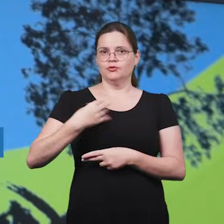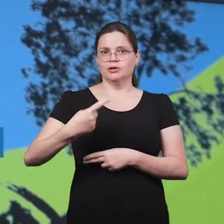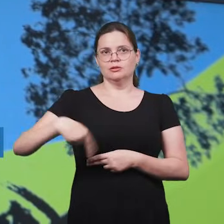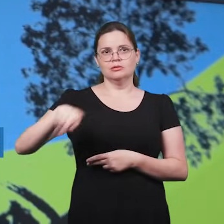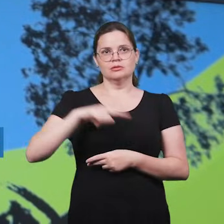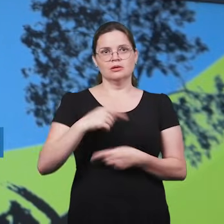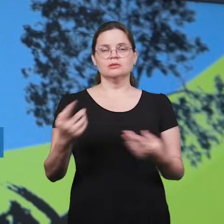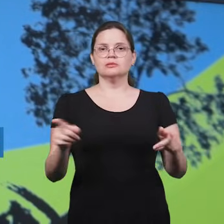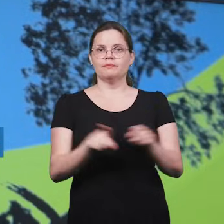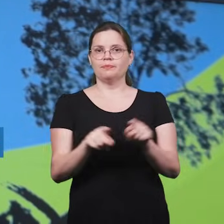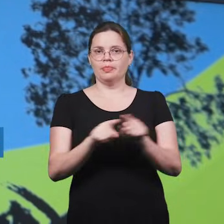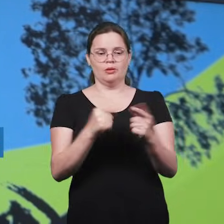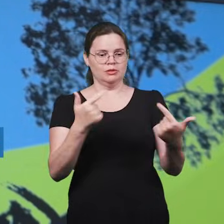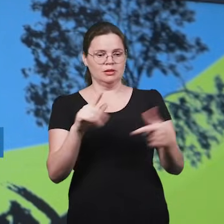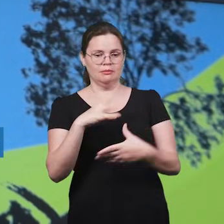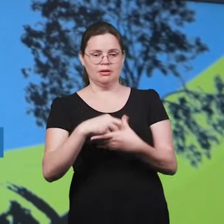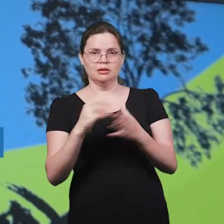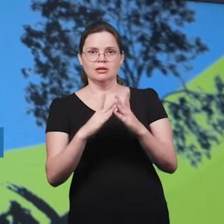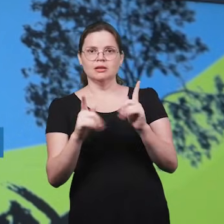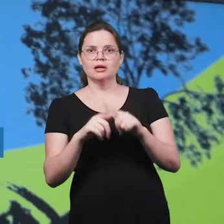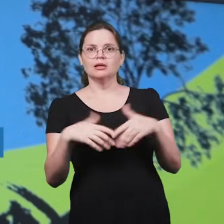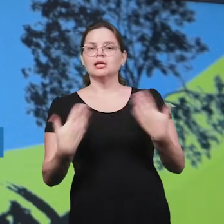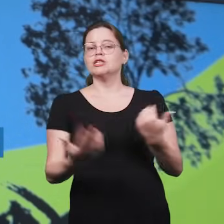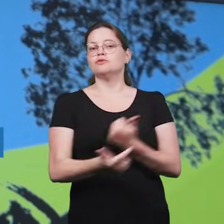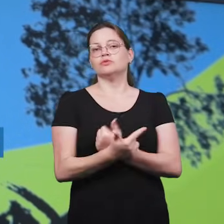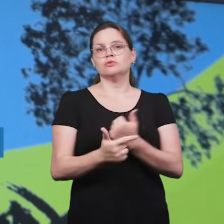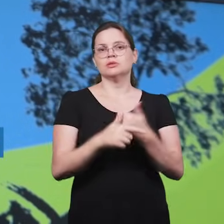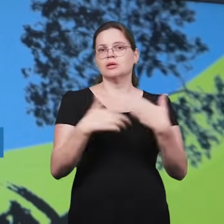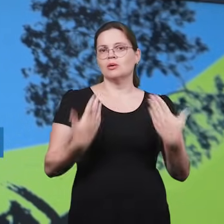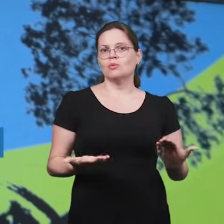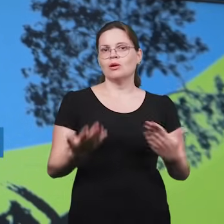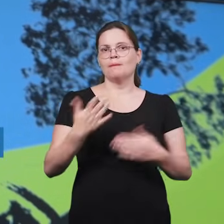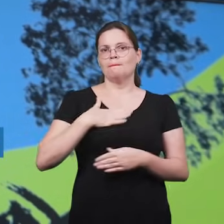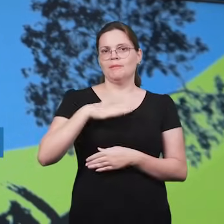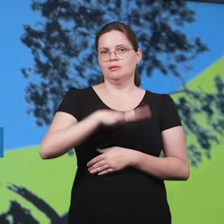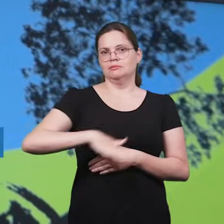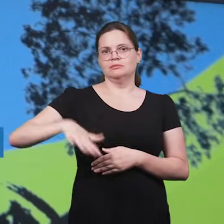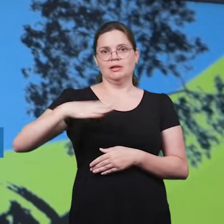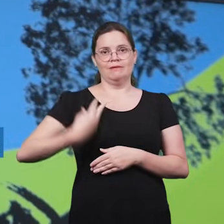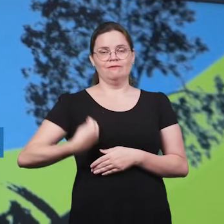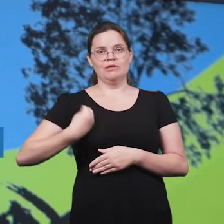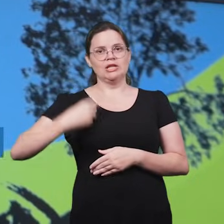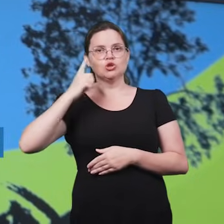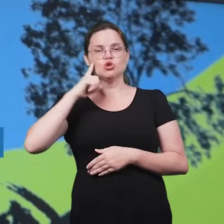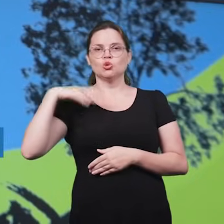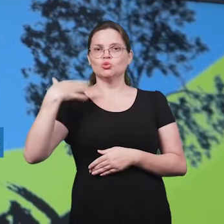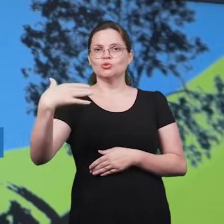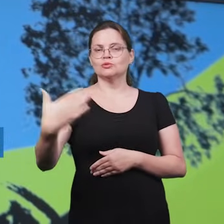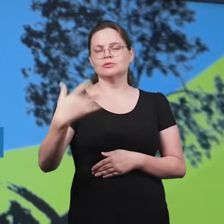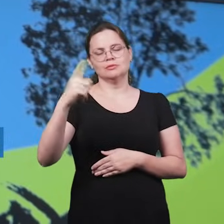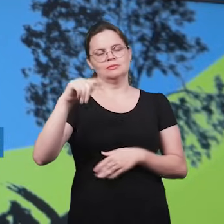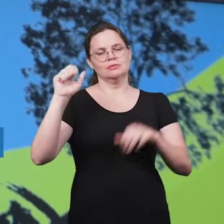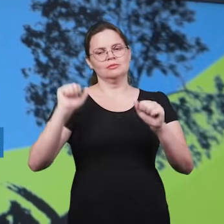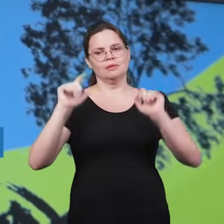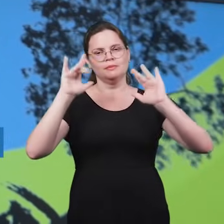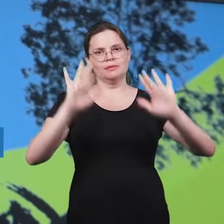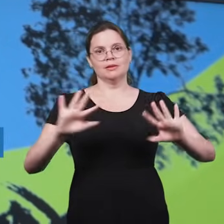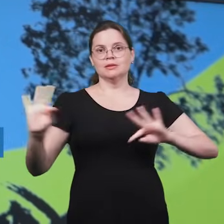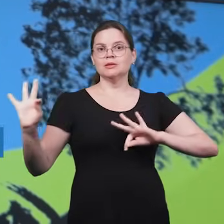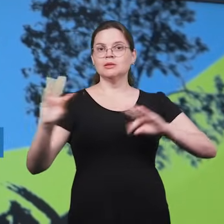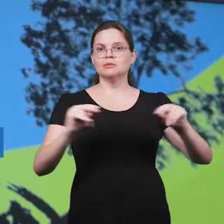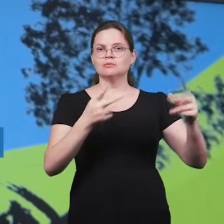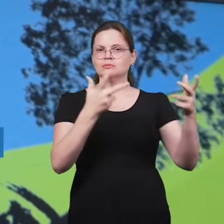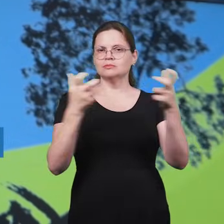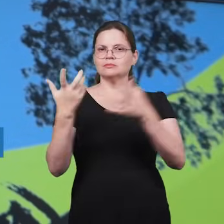com o trabalho na igreja, com o trabalho no nosso meio secular. Isso é uma bênção maravilhosa e em tudo vemos a mão do Senhor.